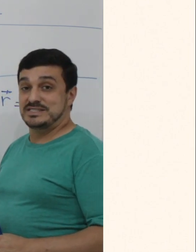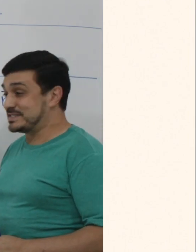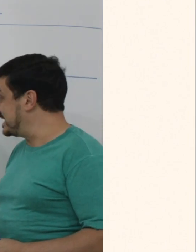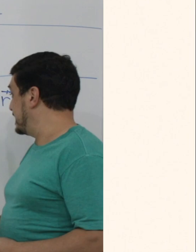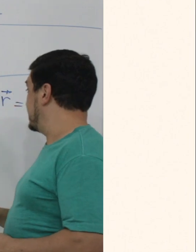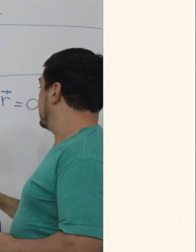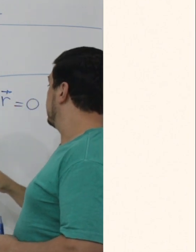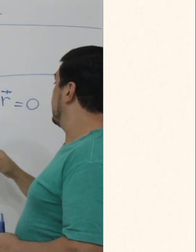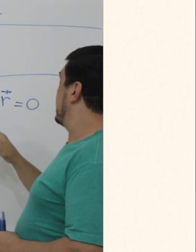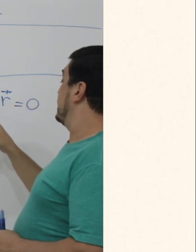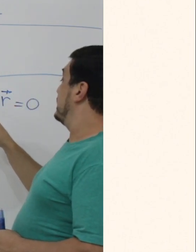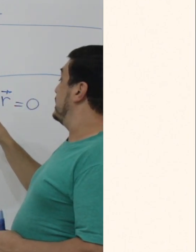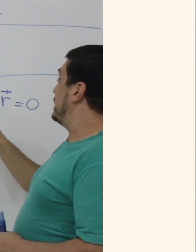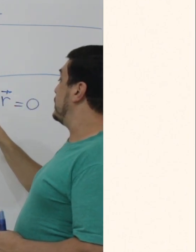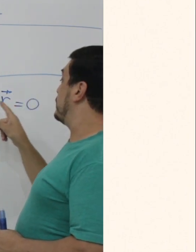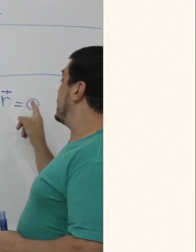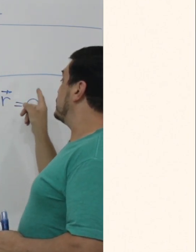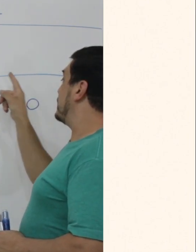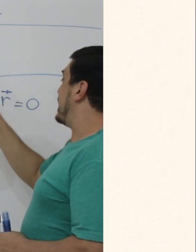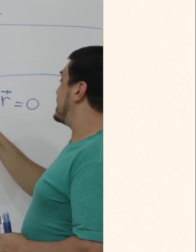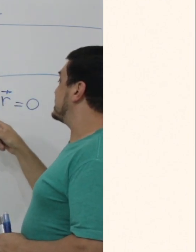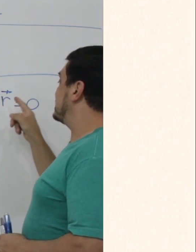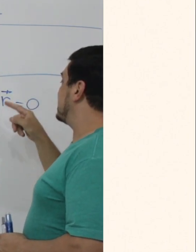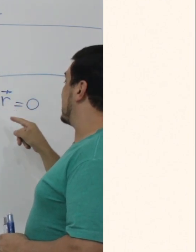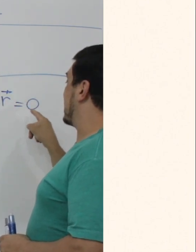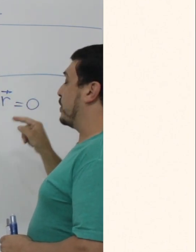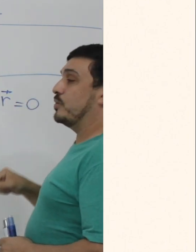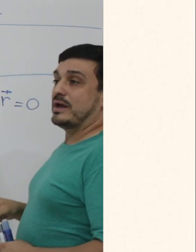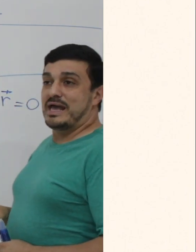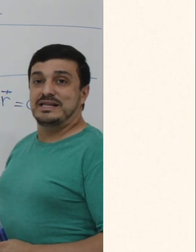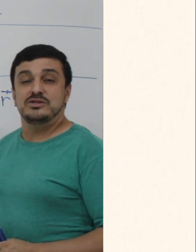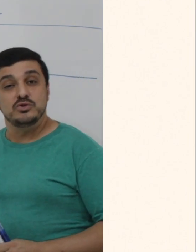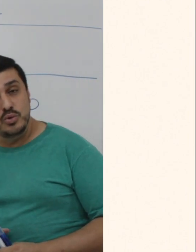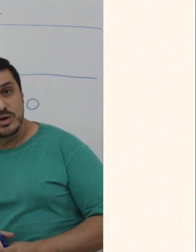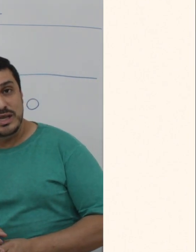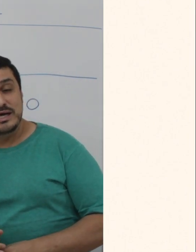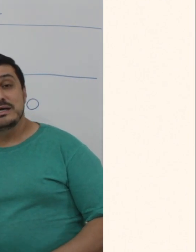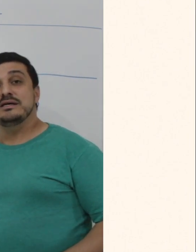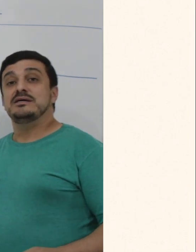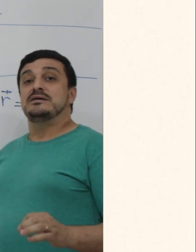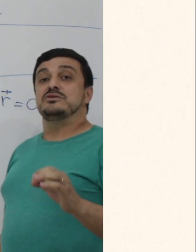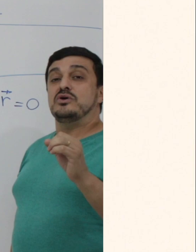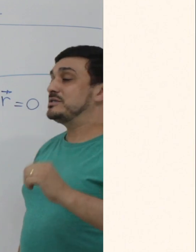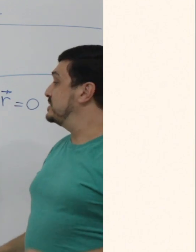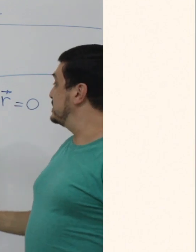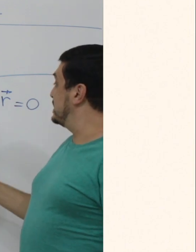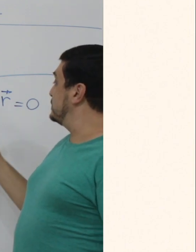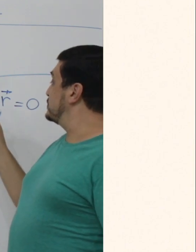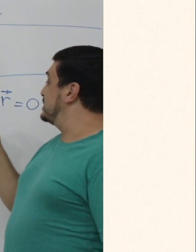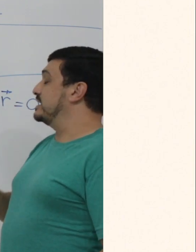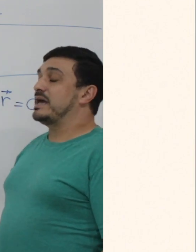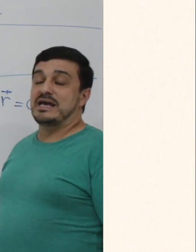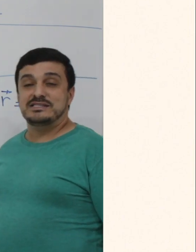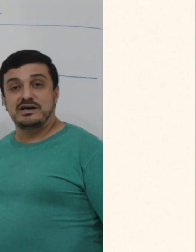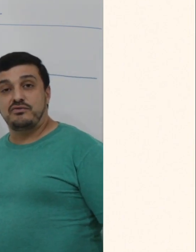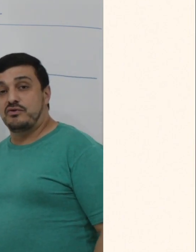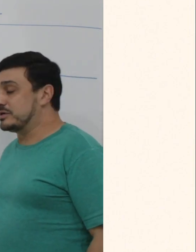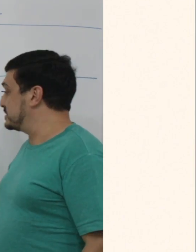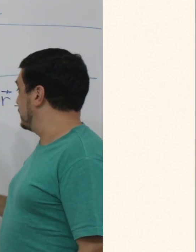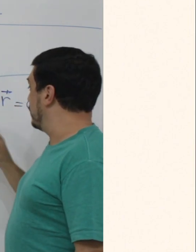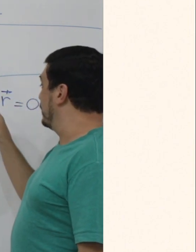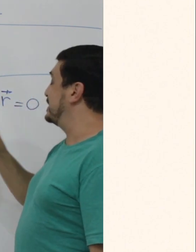curva C. E quando essa integral é nula, nós dizemos que